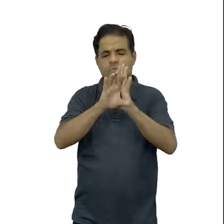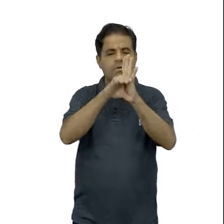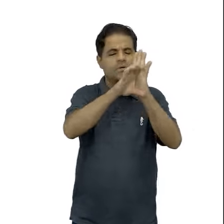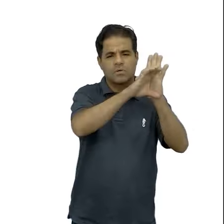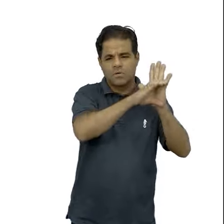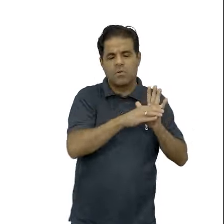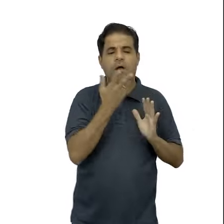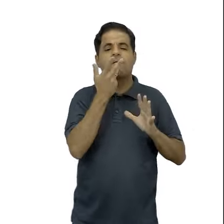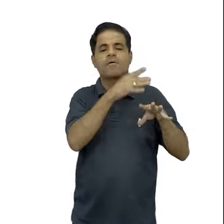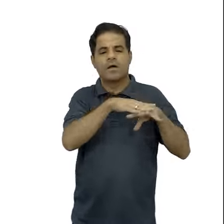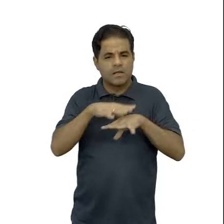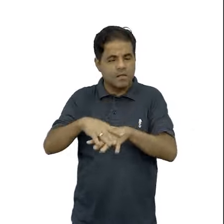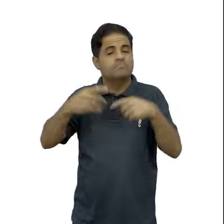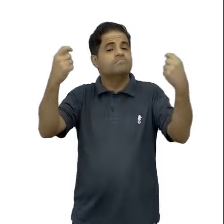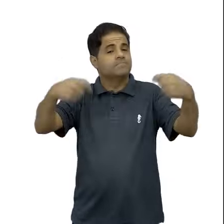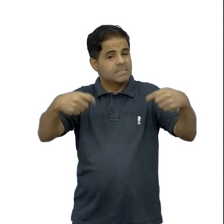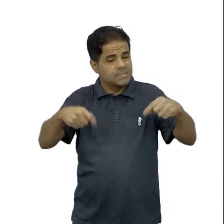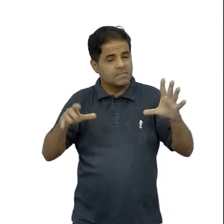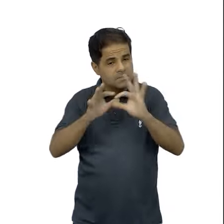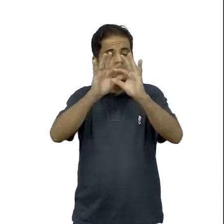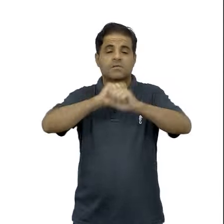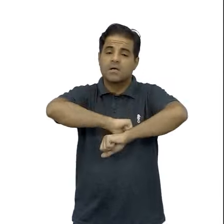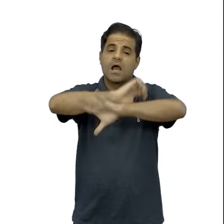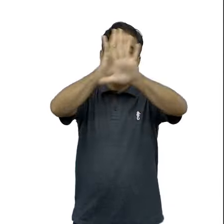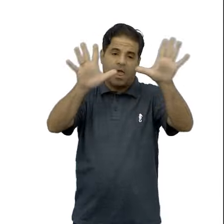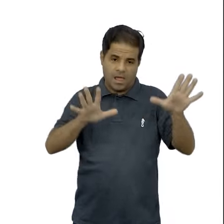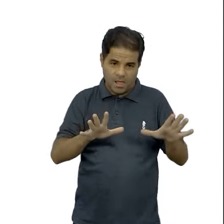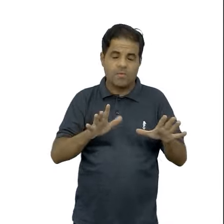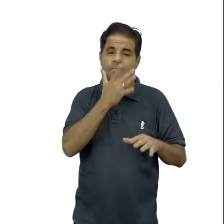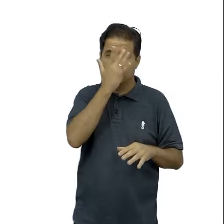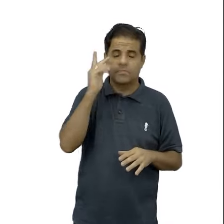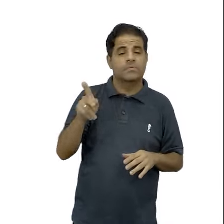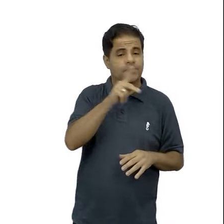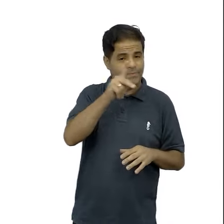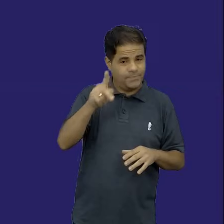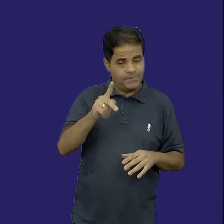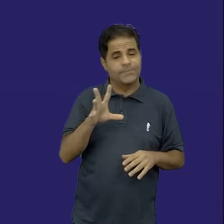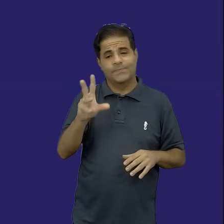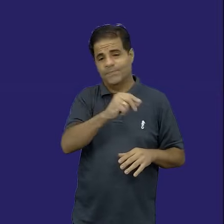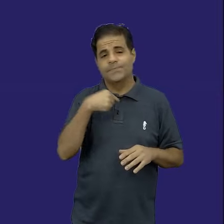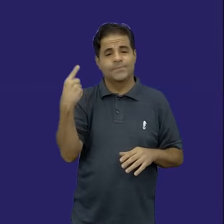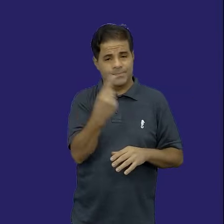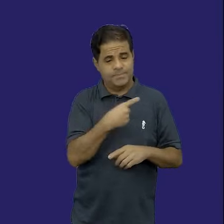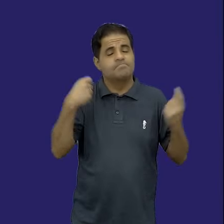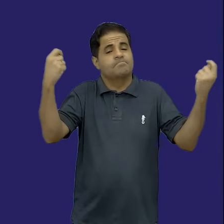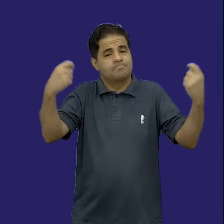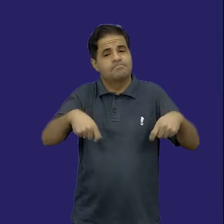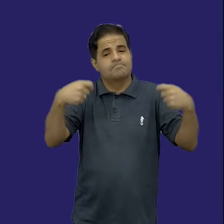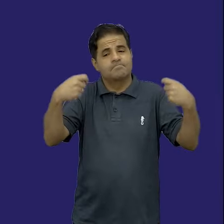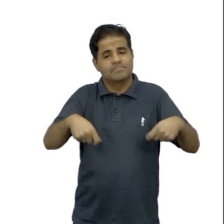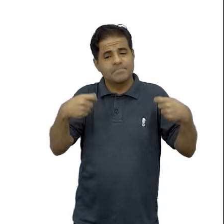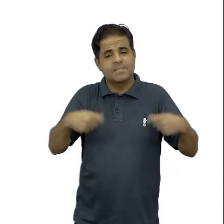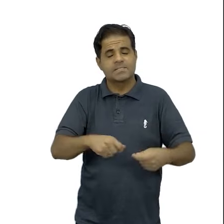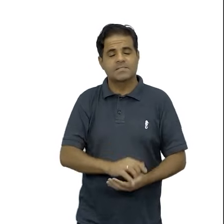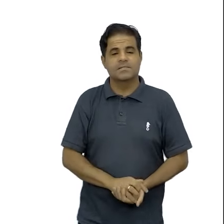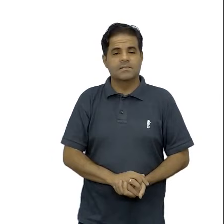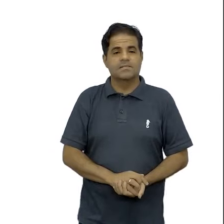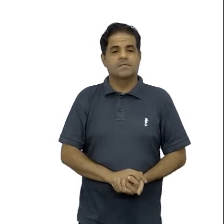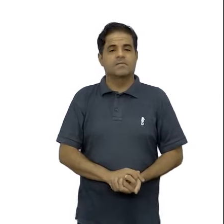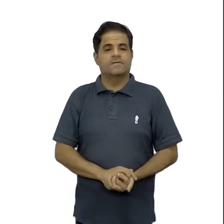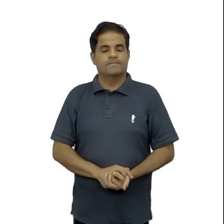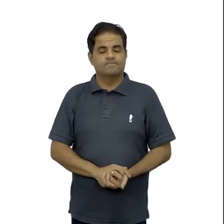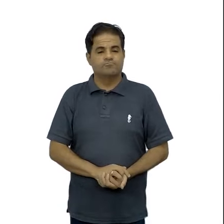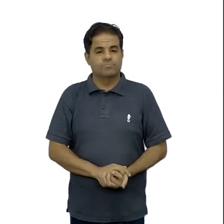conceito matemático que precisa estar muito claro para o professor. Bom, então, em linhas